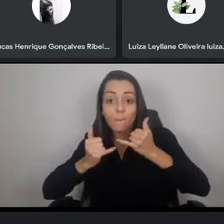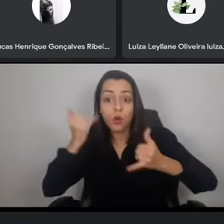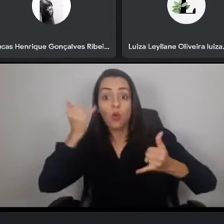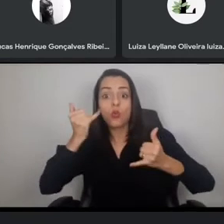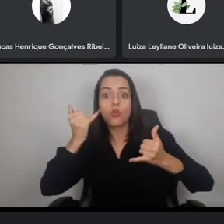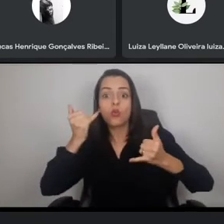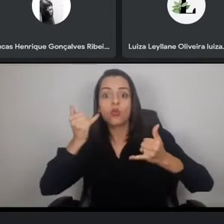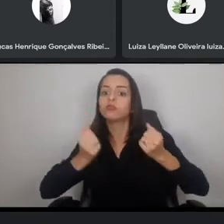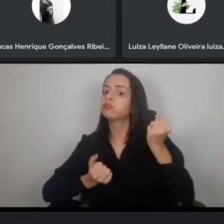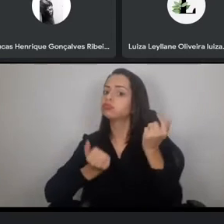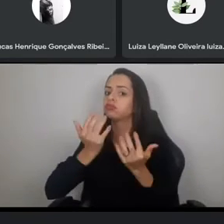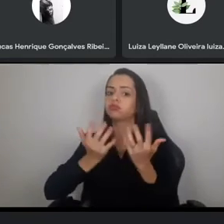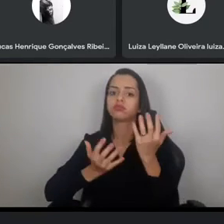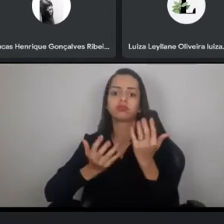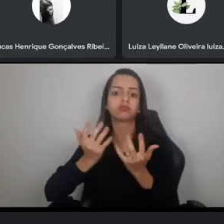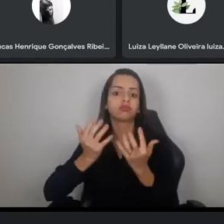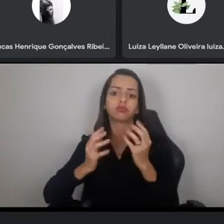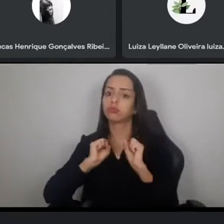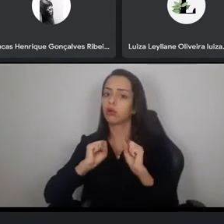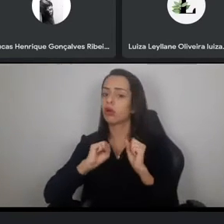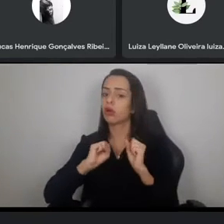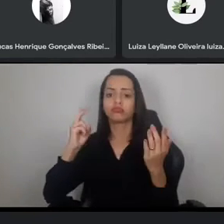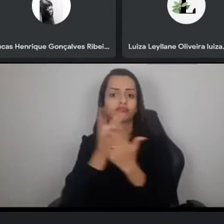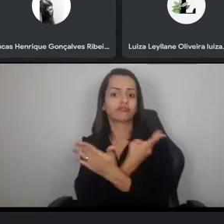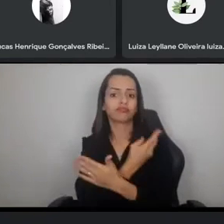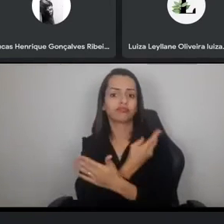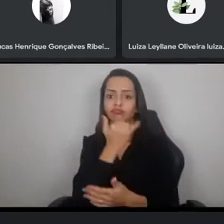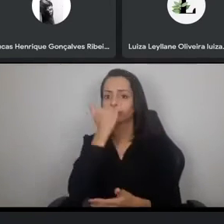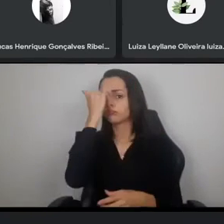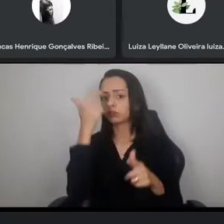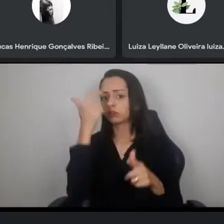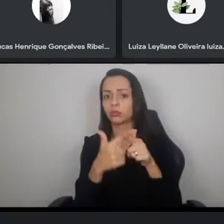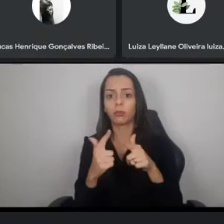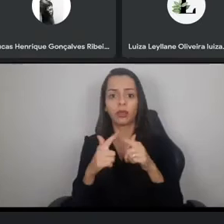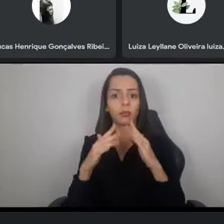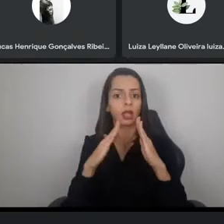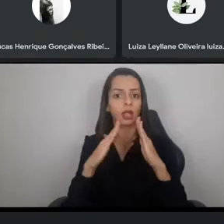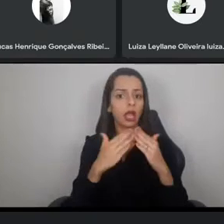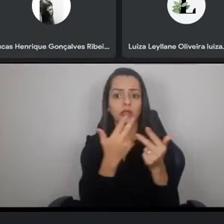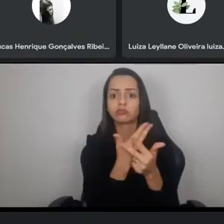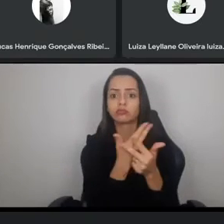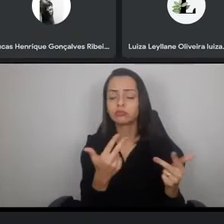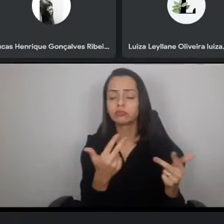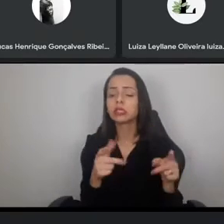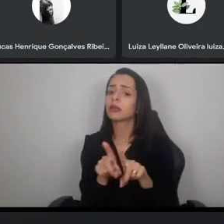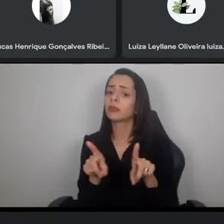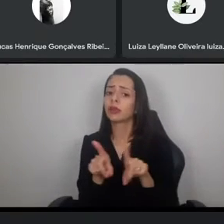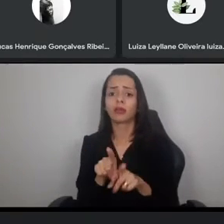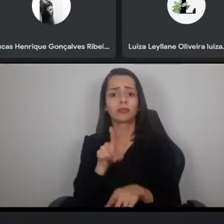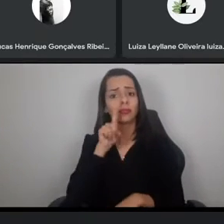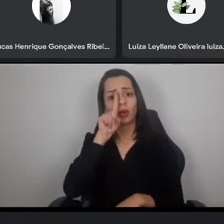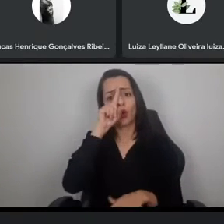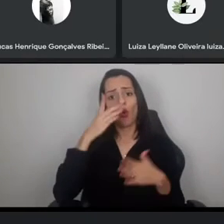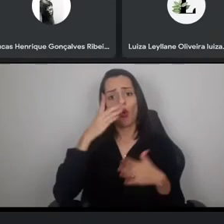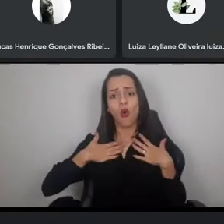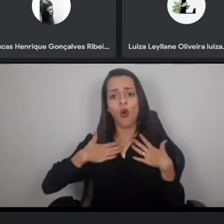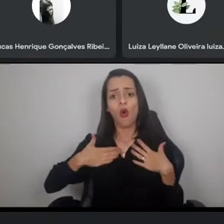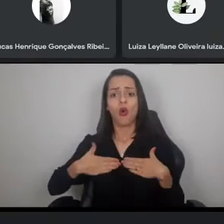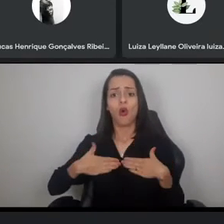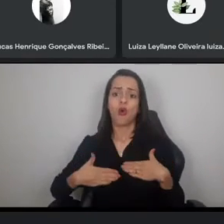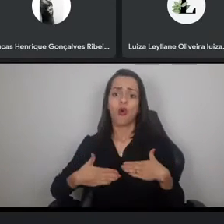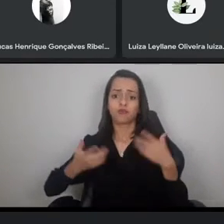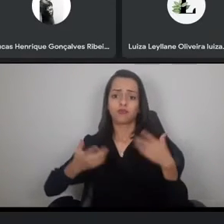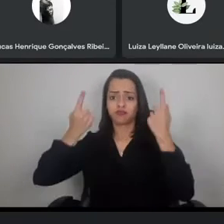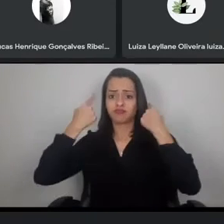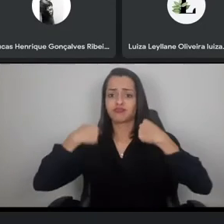incêndio, pode ocasionar danos patrimoniais e até mesmo danos humanos, dependendo